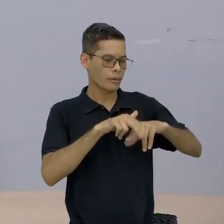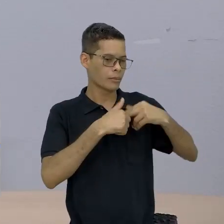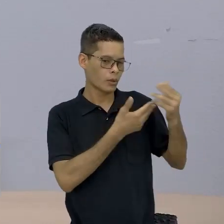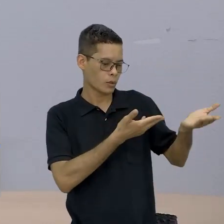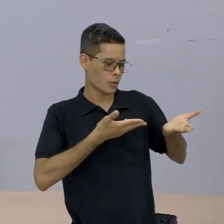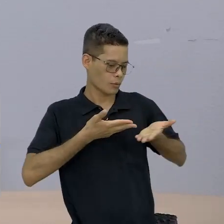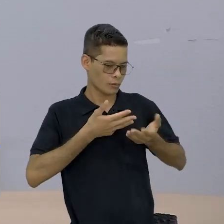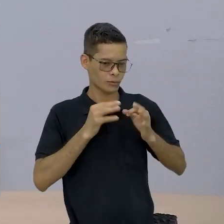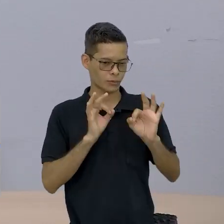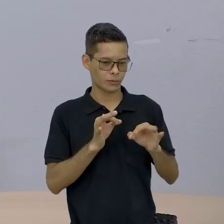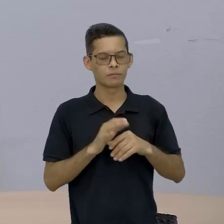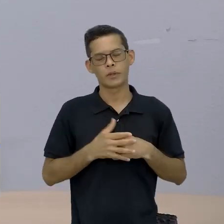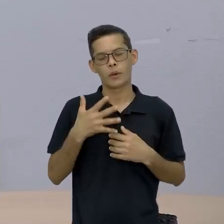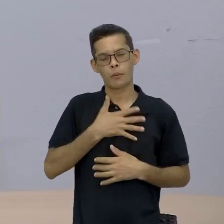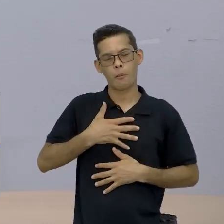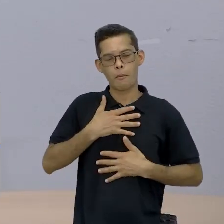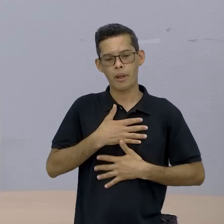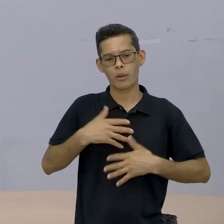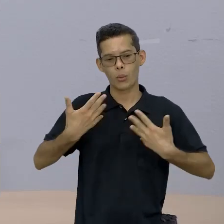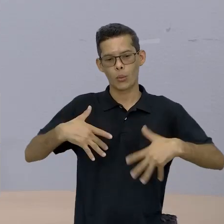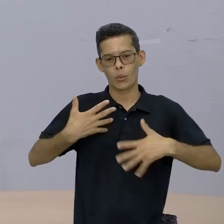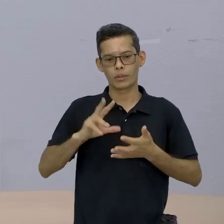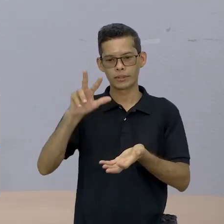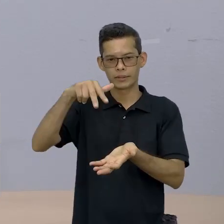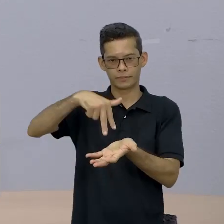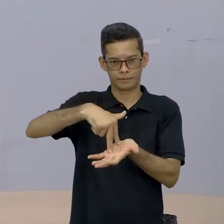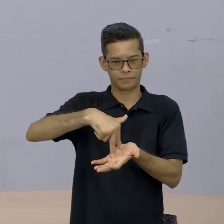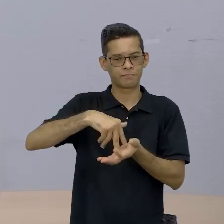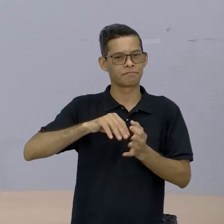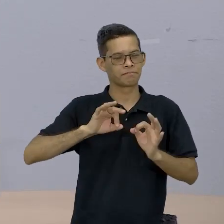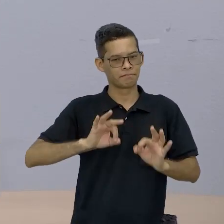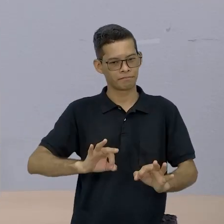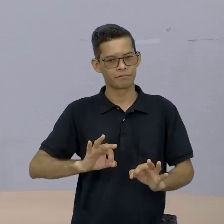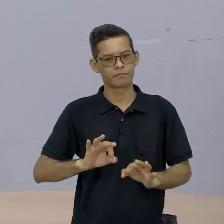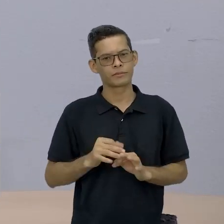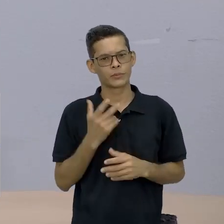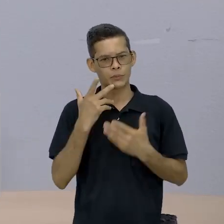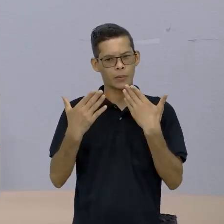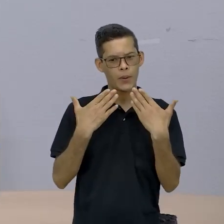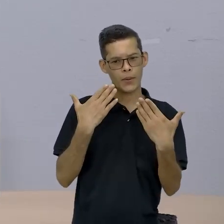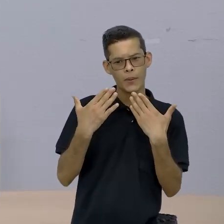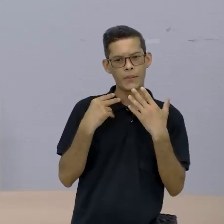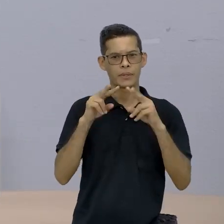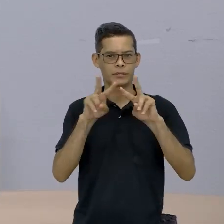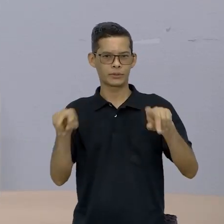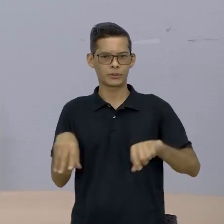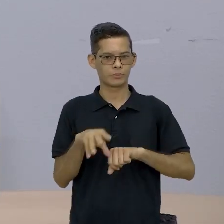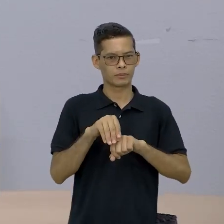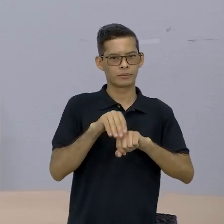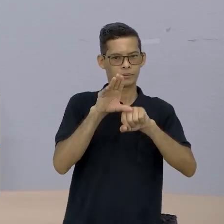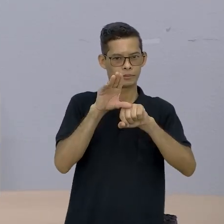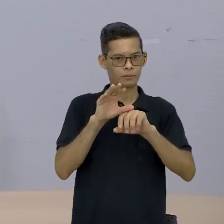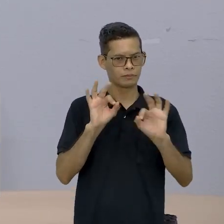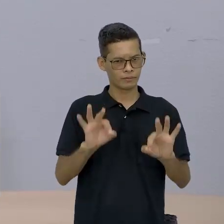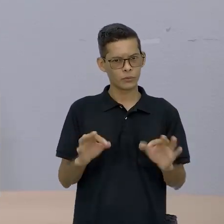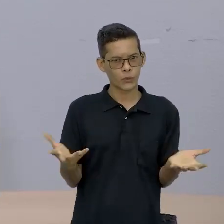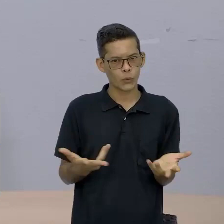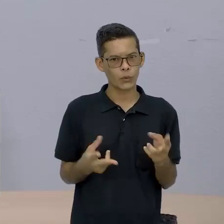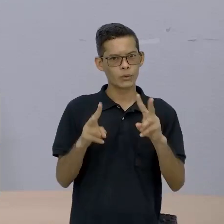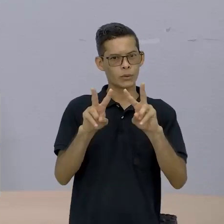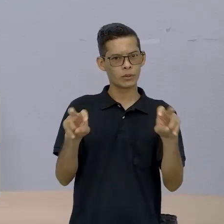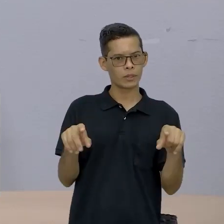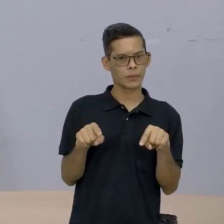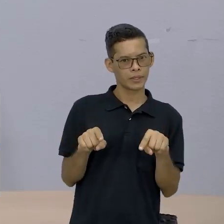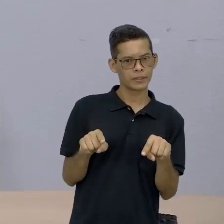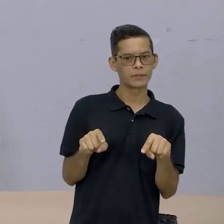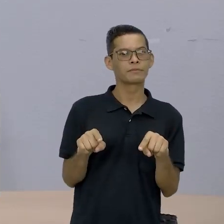convite, né, pessoal? Um prazer imenso estar aqui com vocês sobre conhecimento, né? O que a gente vai falar hoje, né? Aliás,